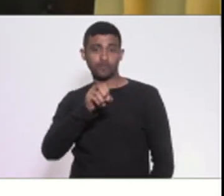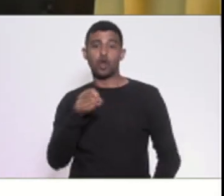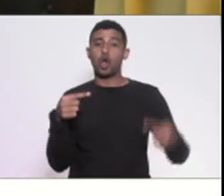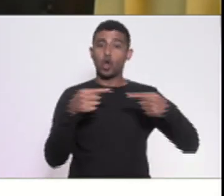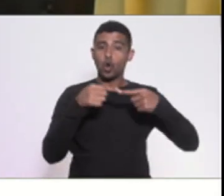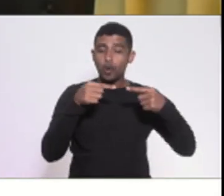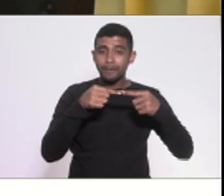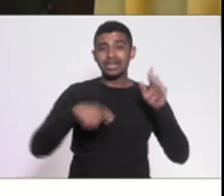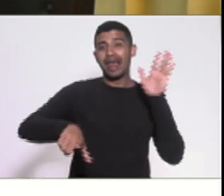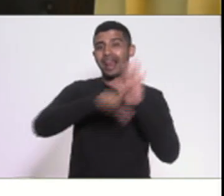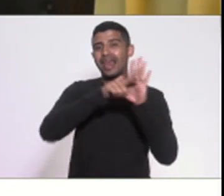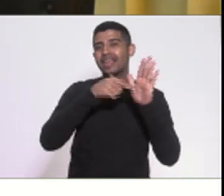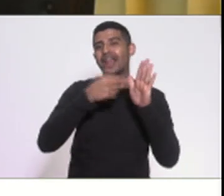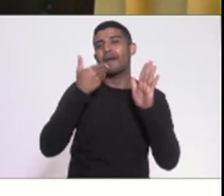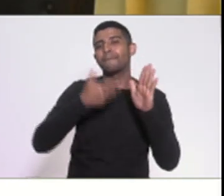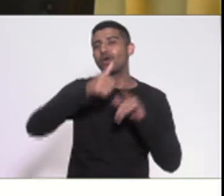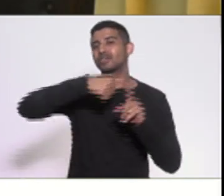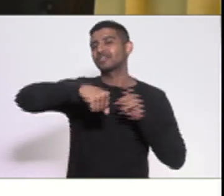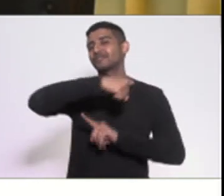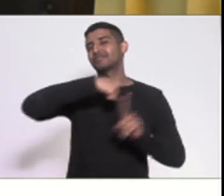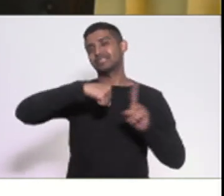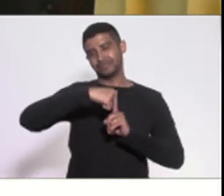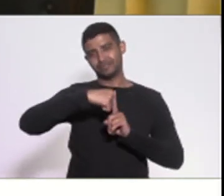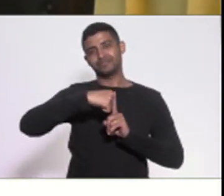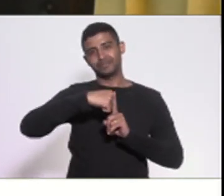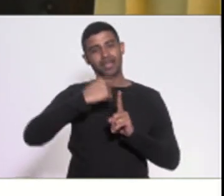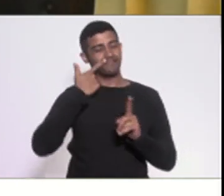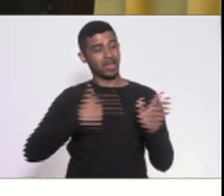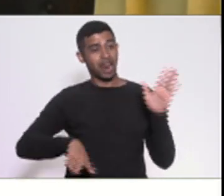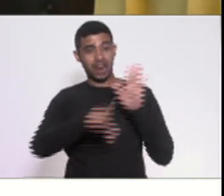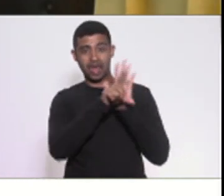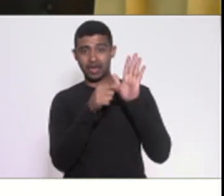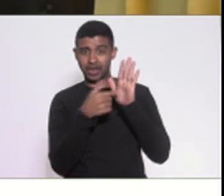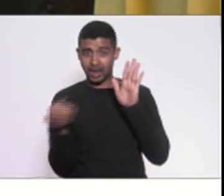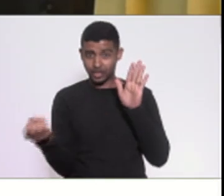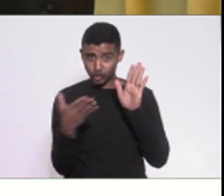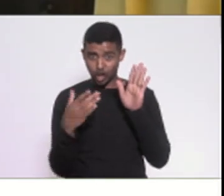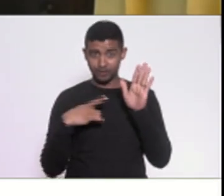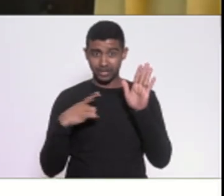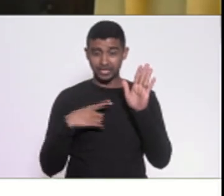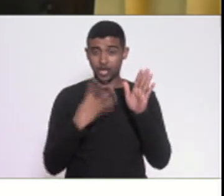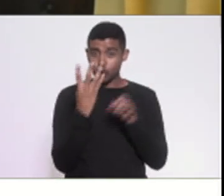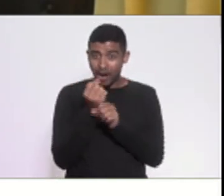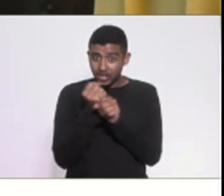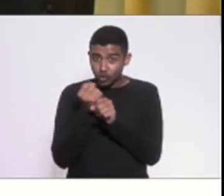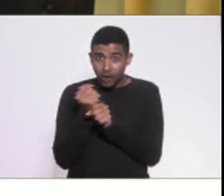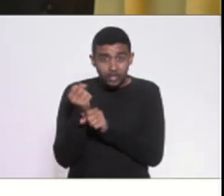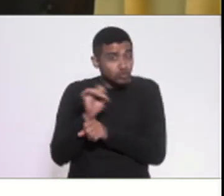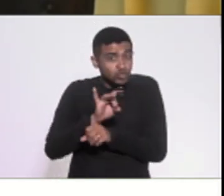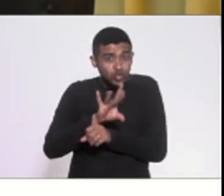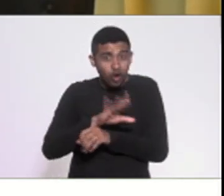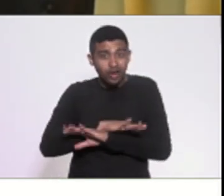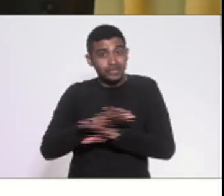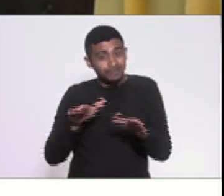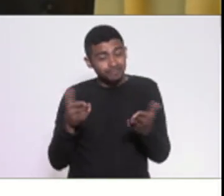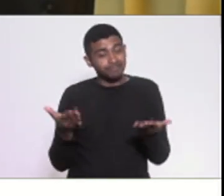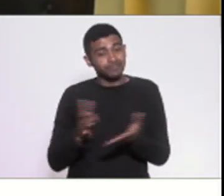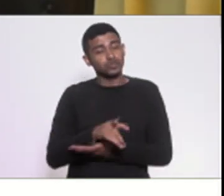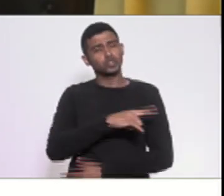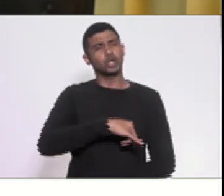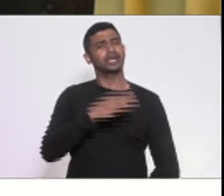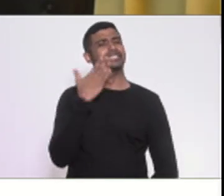seja classificado como um feminicídio. Como é uma lei ainda recente, com apenas 4 anos de existência, sabemos